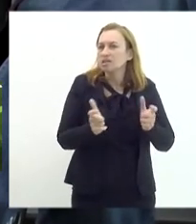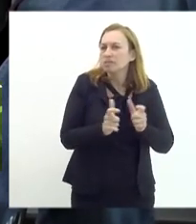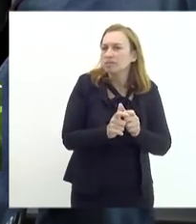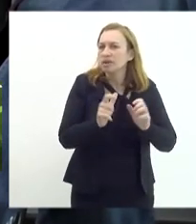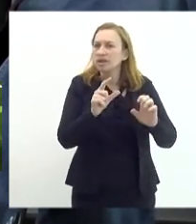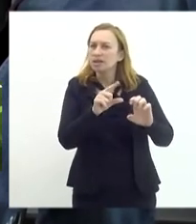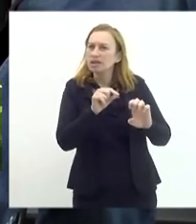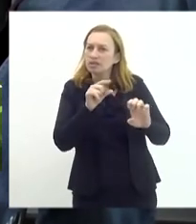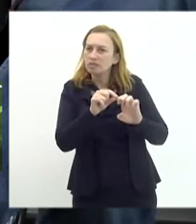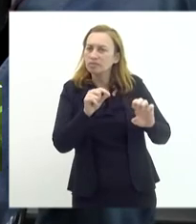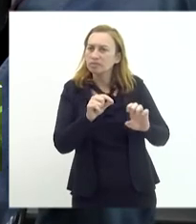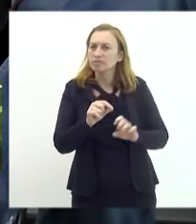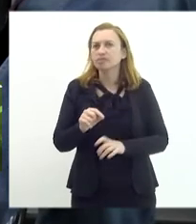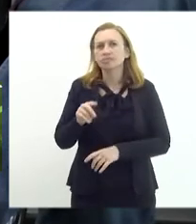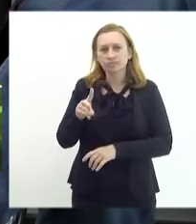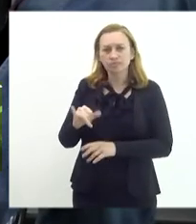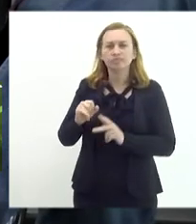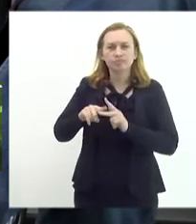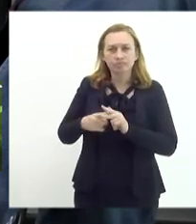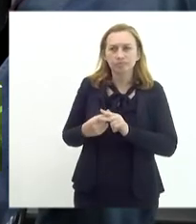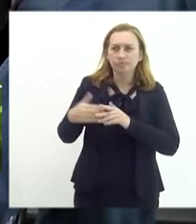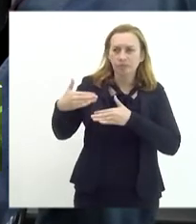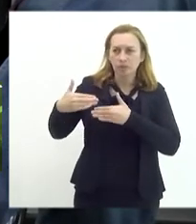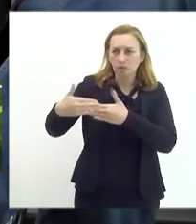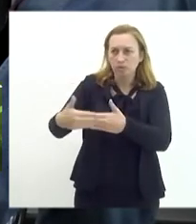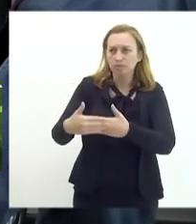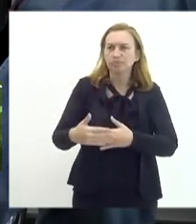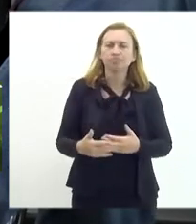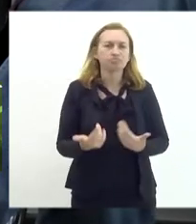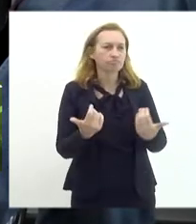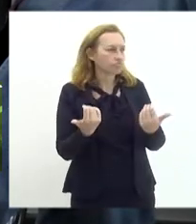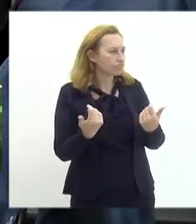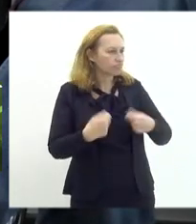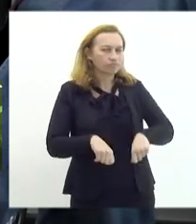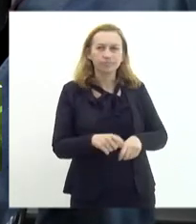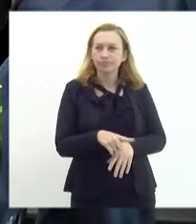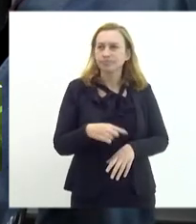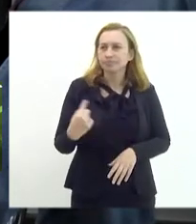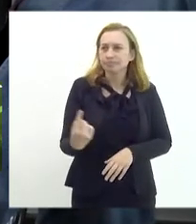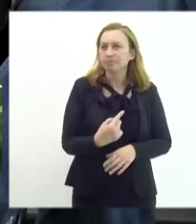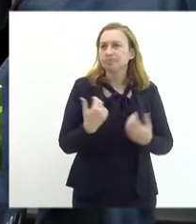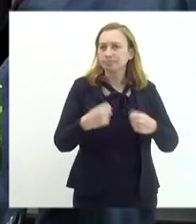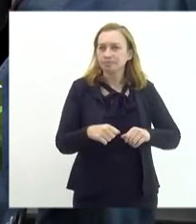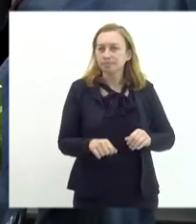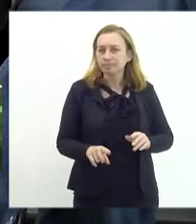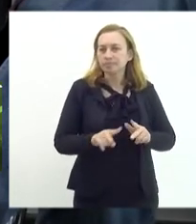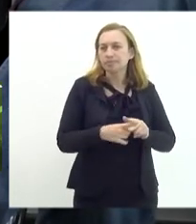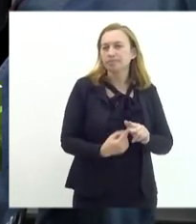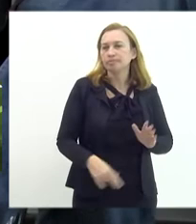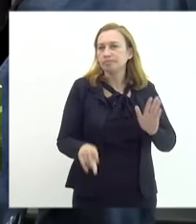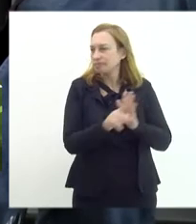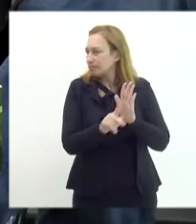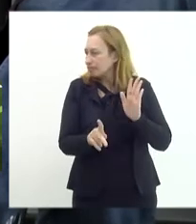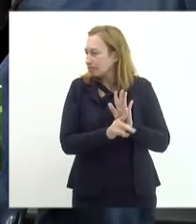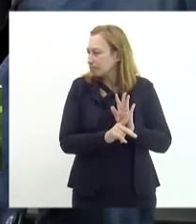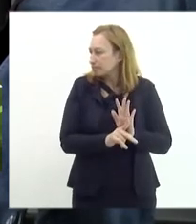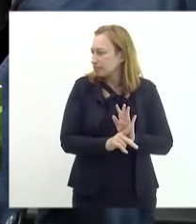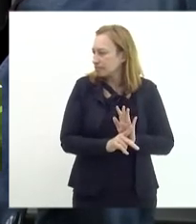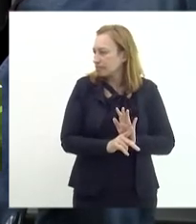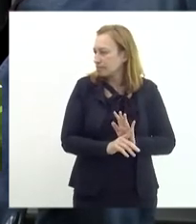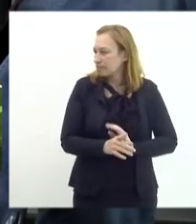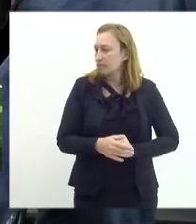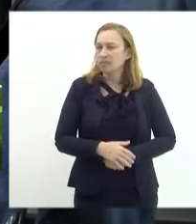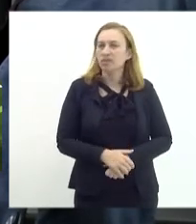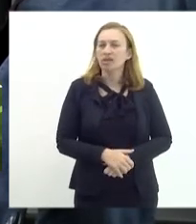empresa. Ela vai se alterando ao longo do tempo. E aí não precisaria nós termos que alterar o projeto de lei da doutora, porque fazendo menção